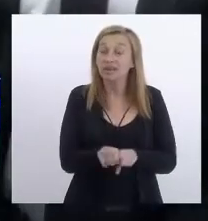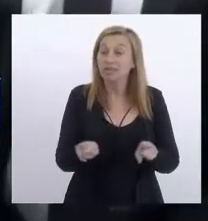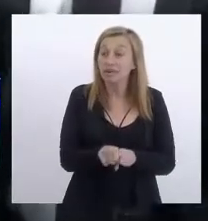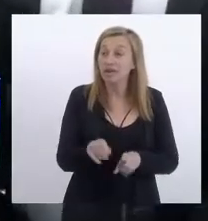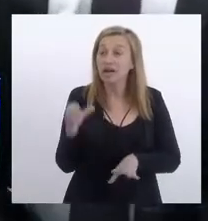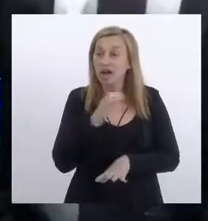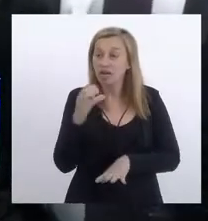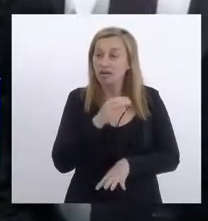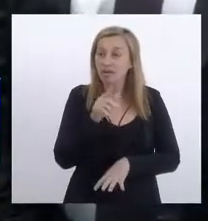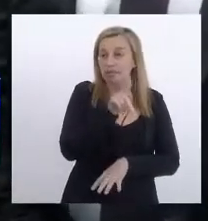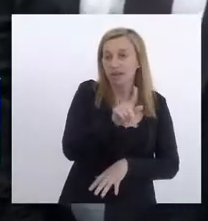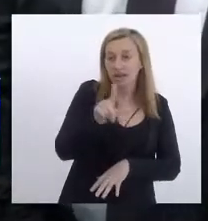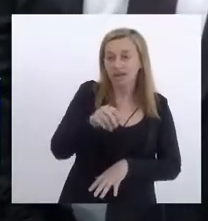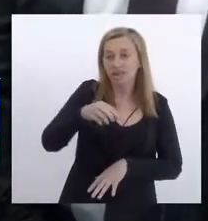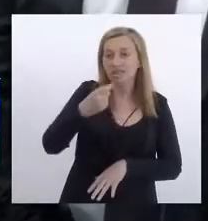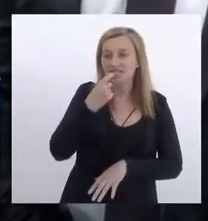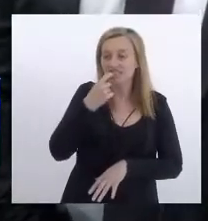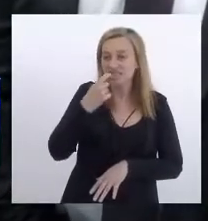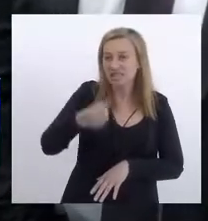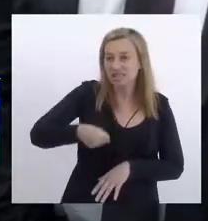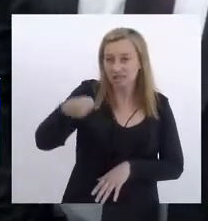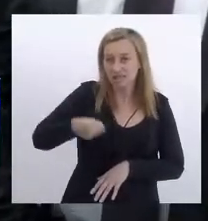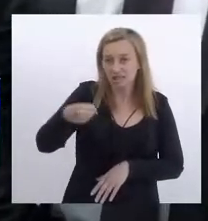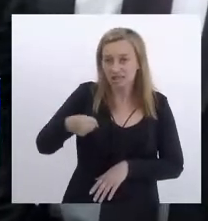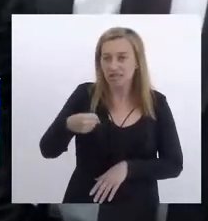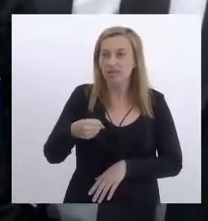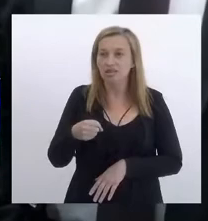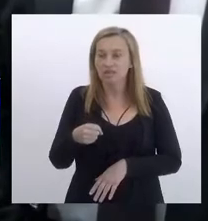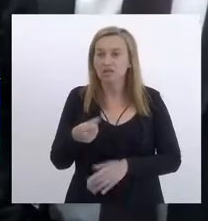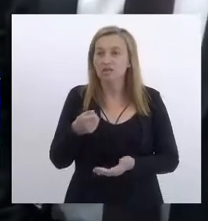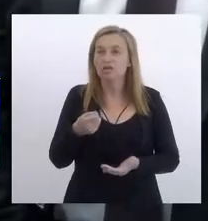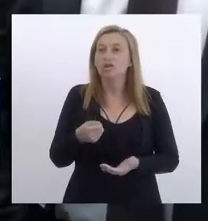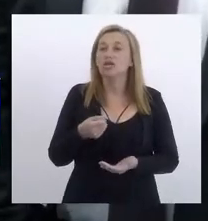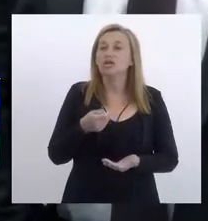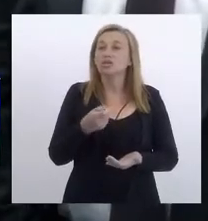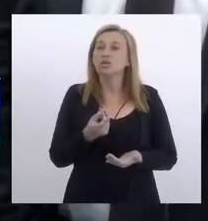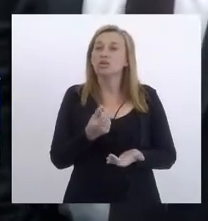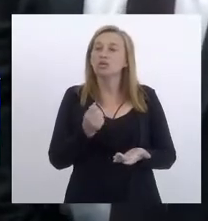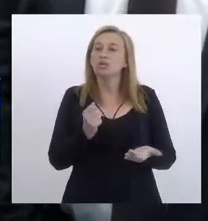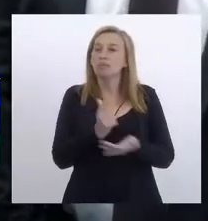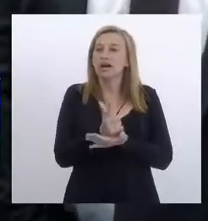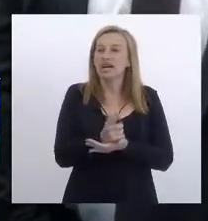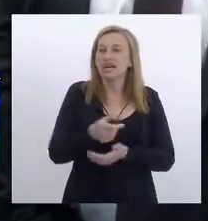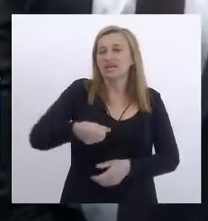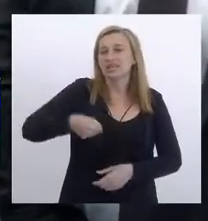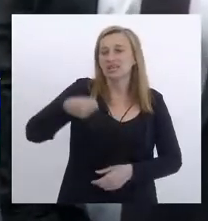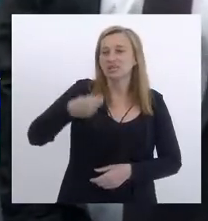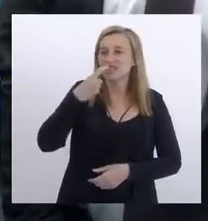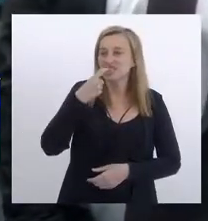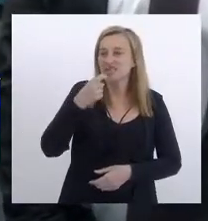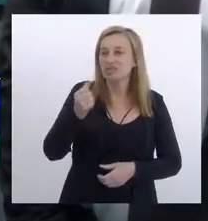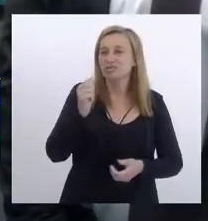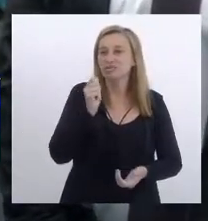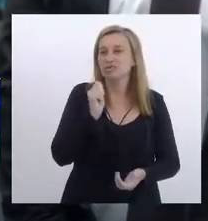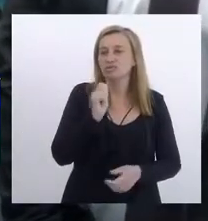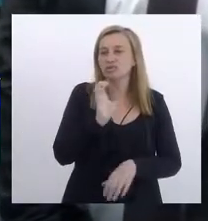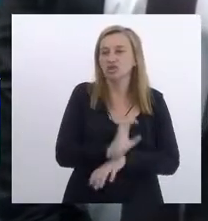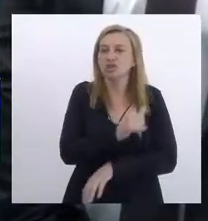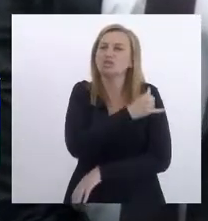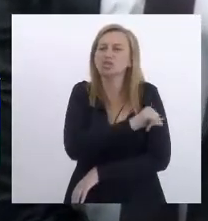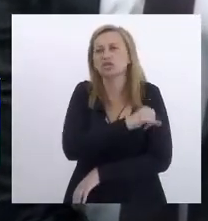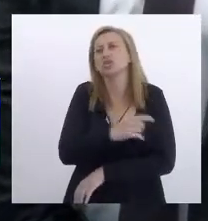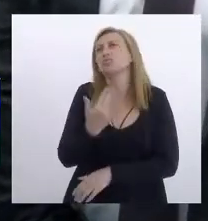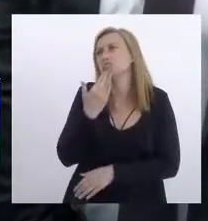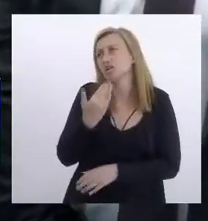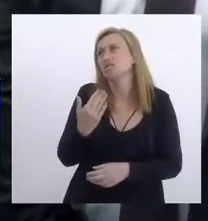urgência do meu PL da sacola. O PL que veda a cobrança de sacolas nos supermercados no estado do Rio de Janeiro. Então, por favor, inclui também na pauta